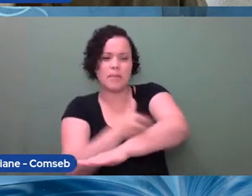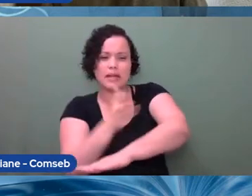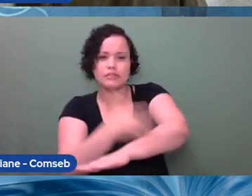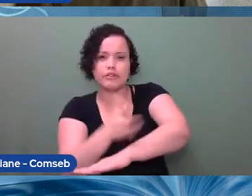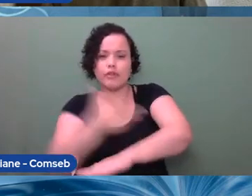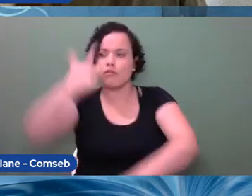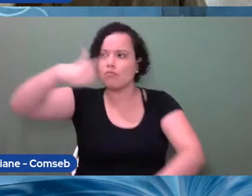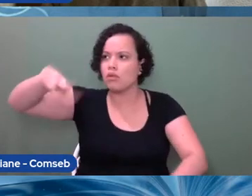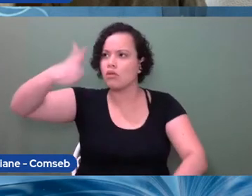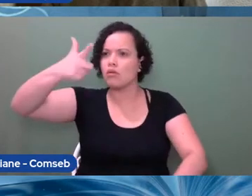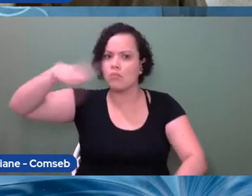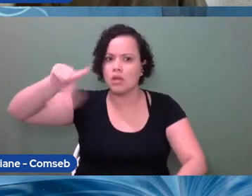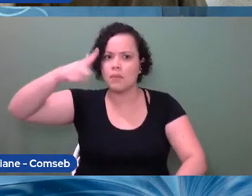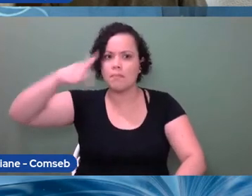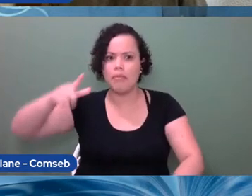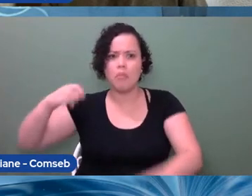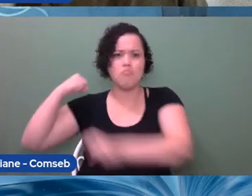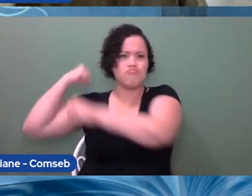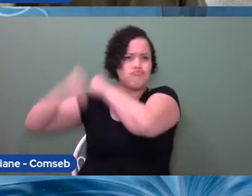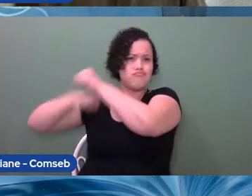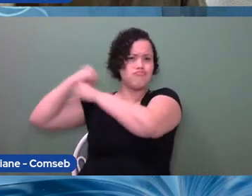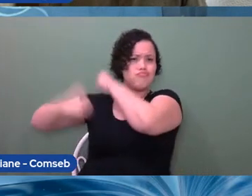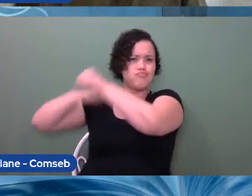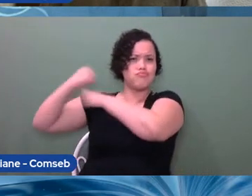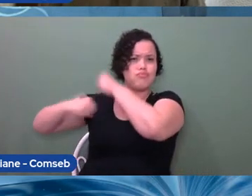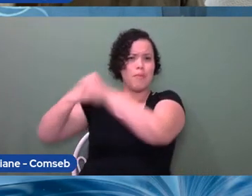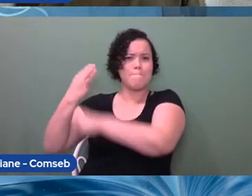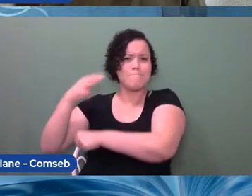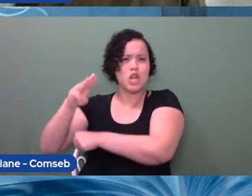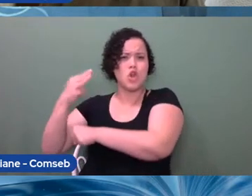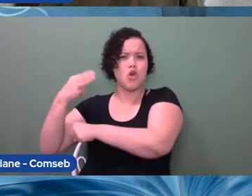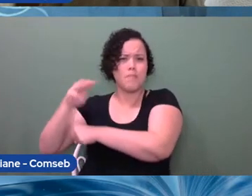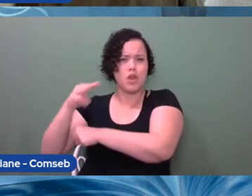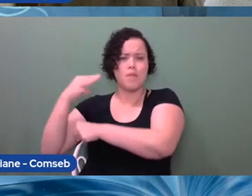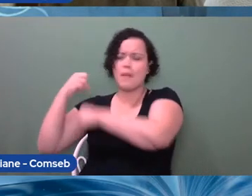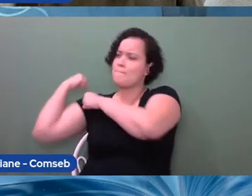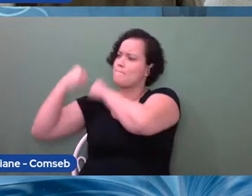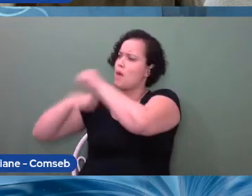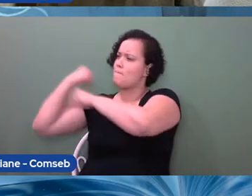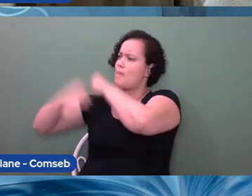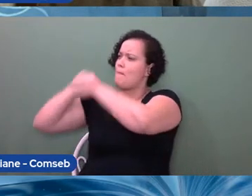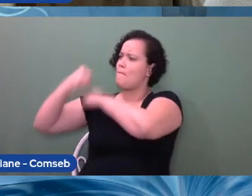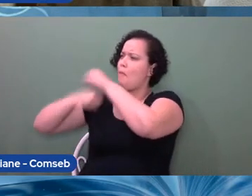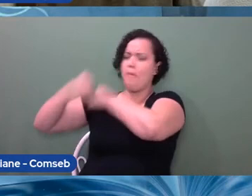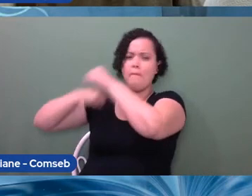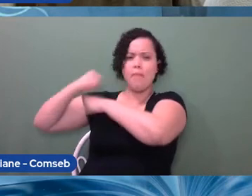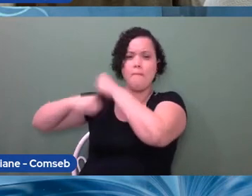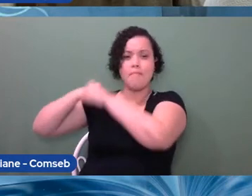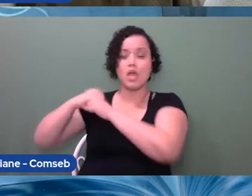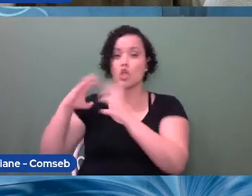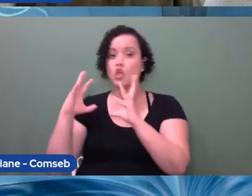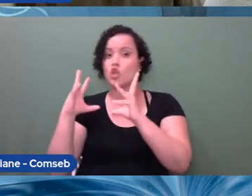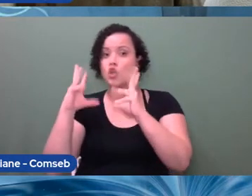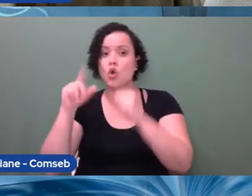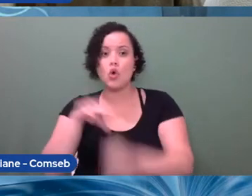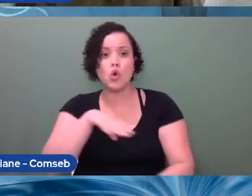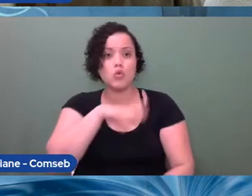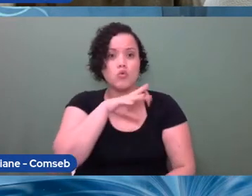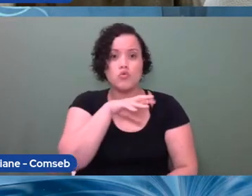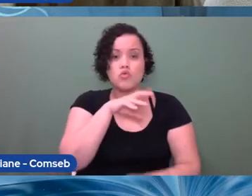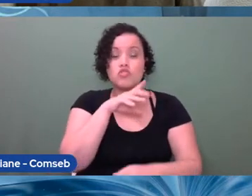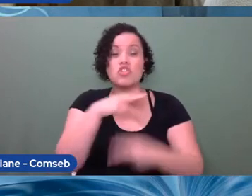longo de milhões e milhões de anos, que se desenvolve em todas as espécies que nós conhecemos na